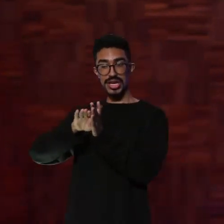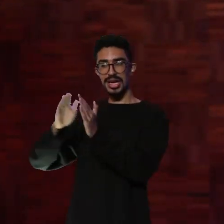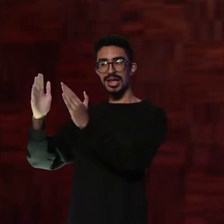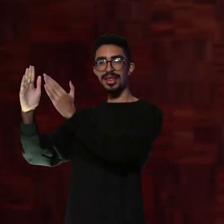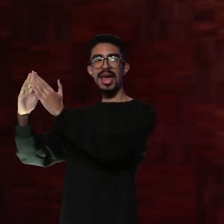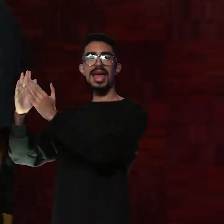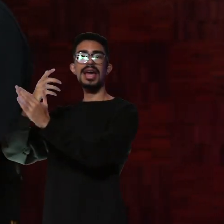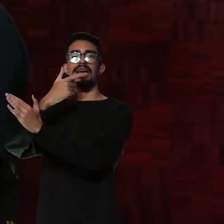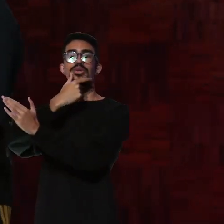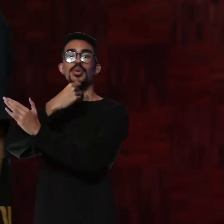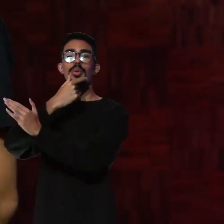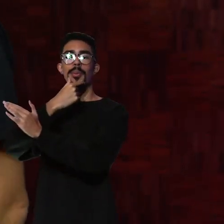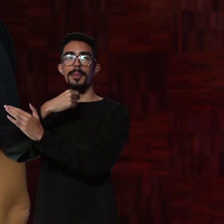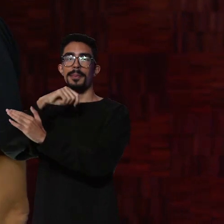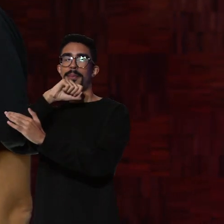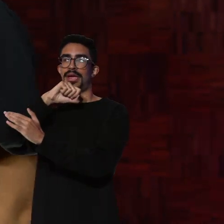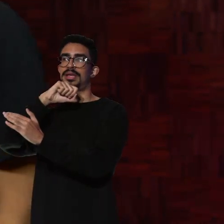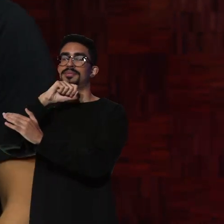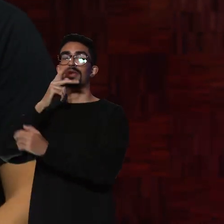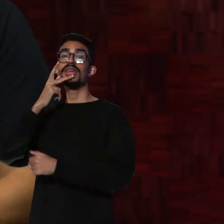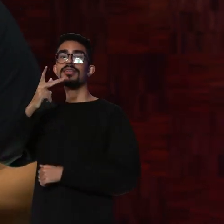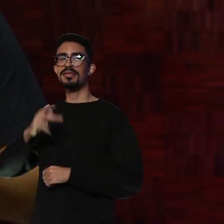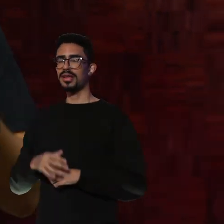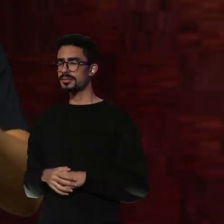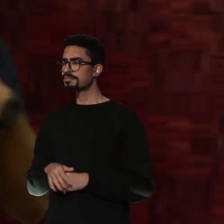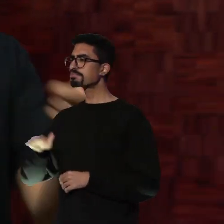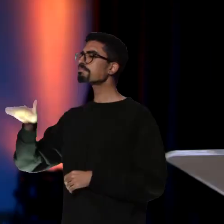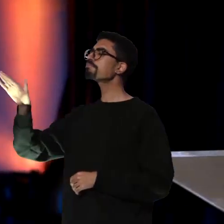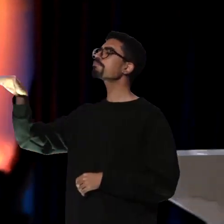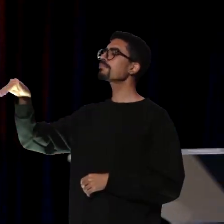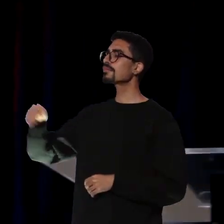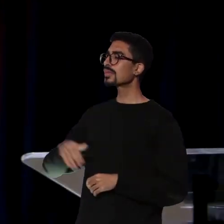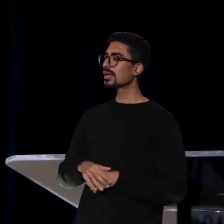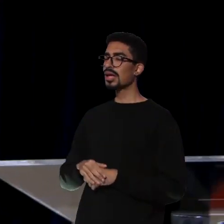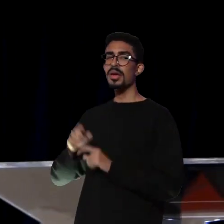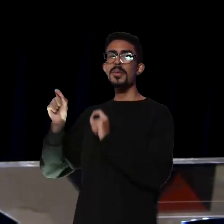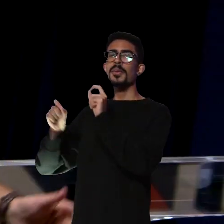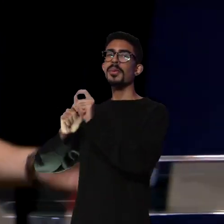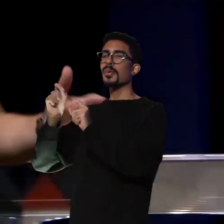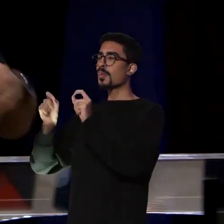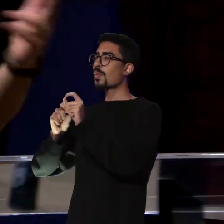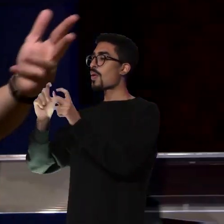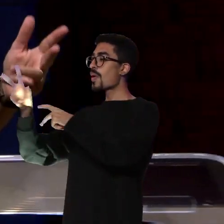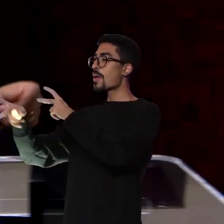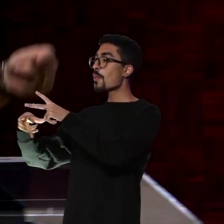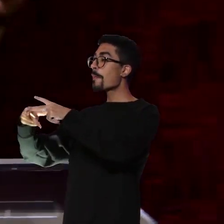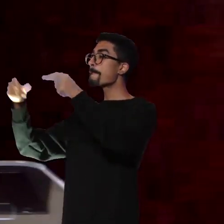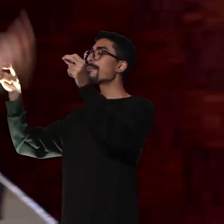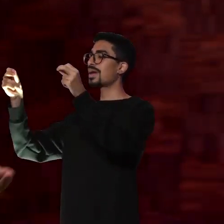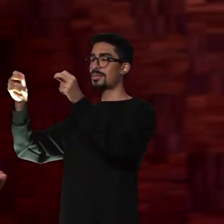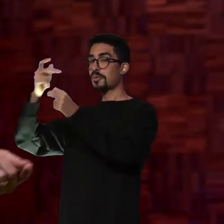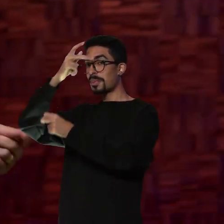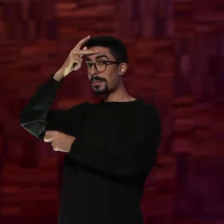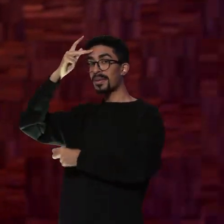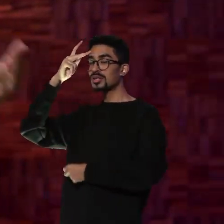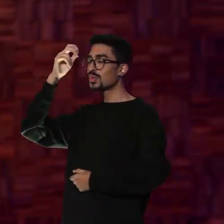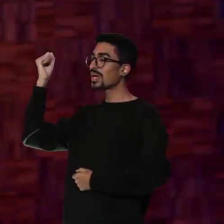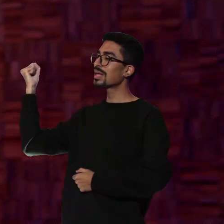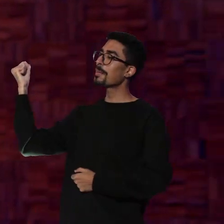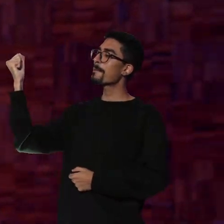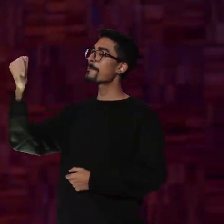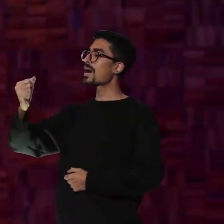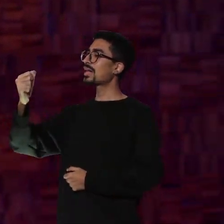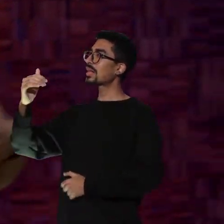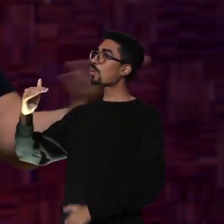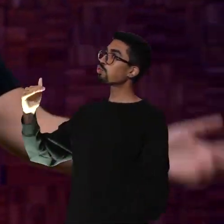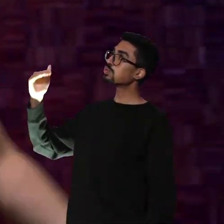as pessoas, ei, mas qual vai ser o prêmio para quem conseguir derrotar o gigante Golias? Fala, vão ter muitas riquezas e inclusive vai vir a genro do